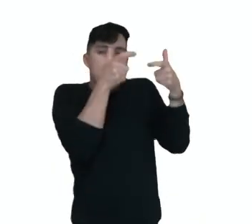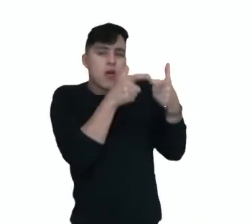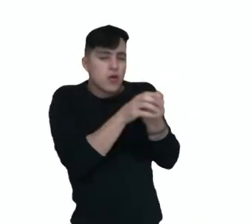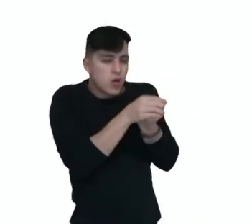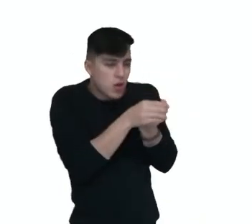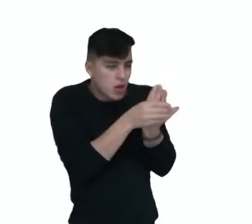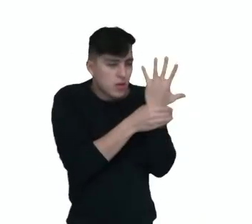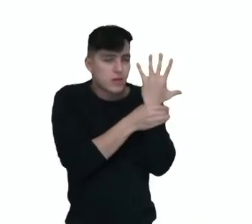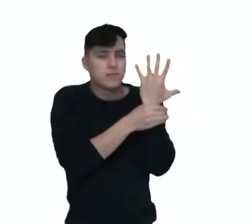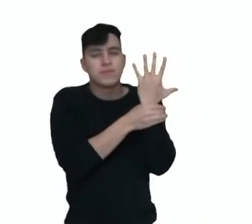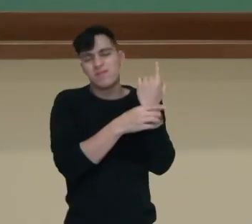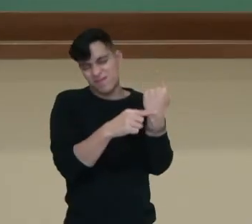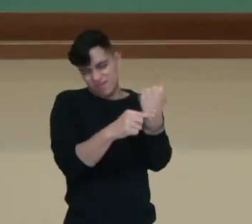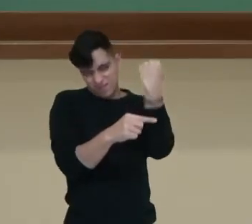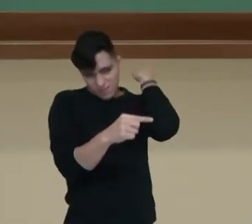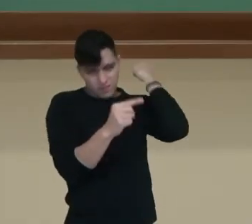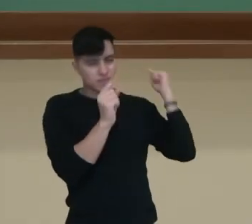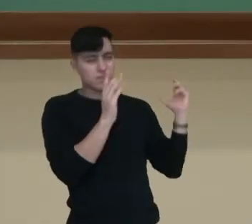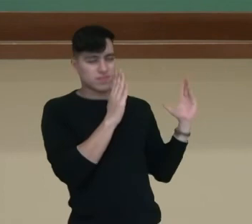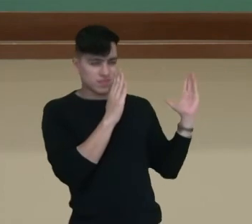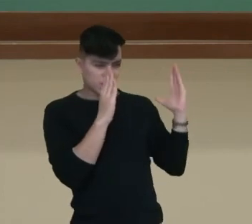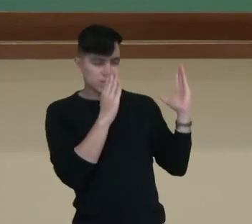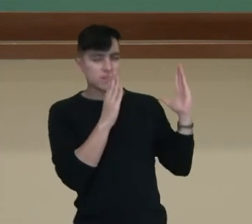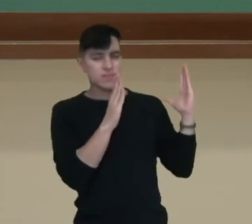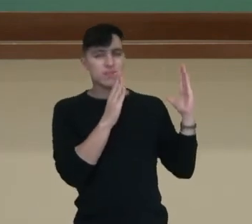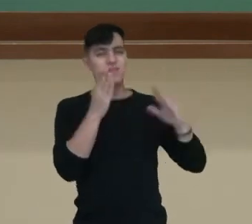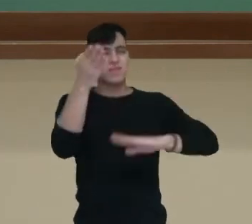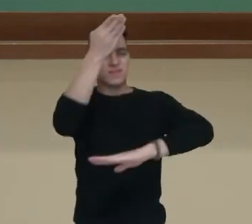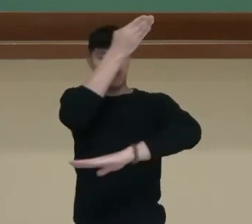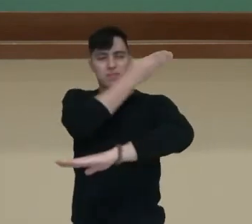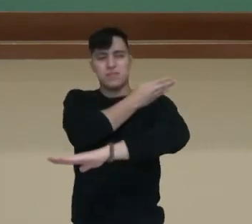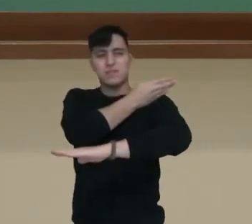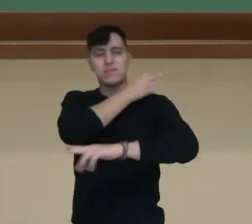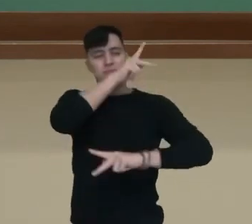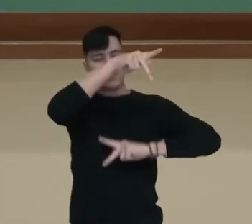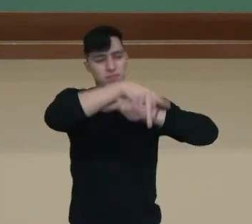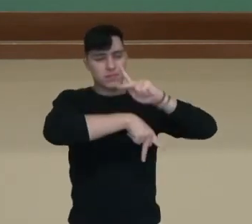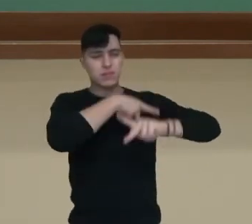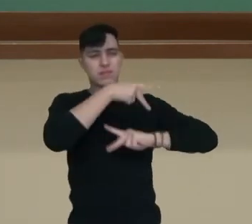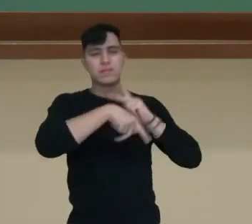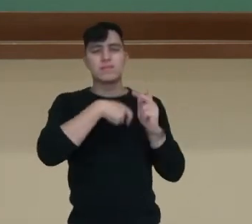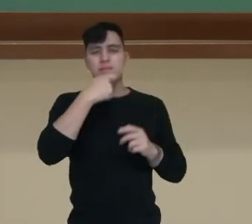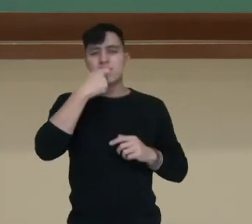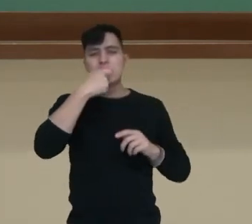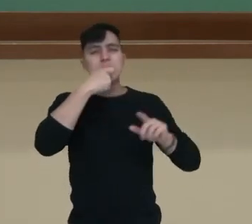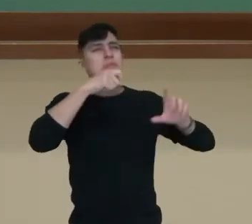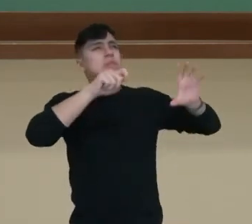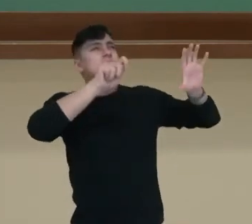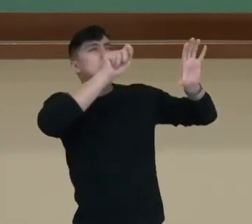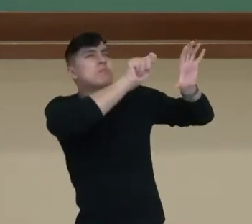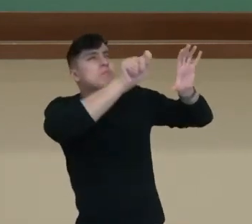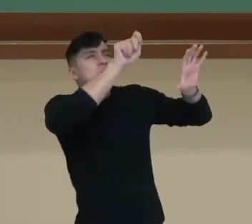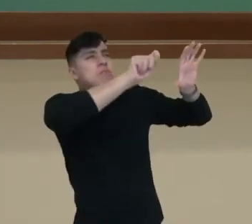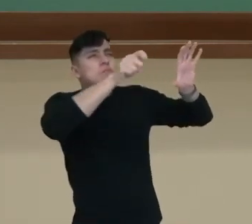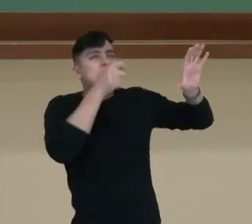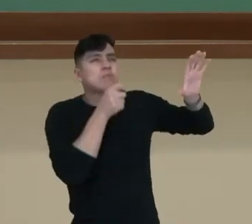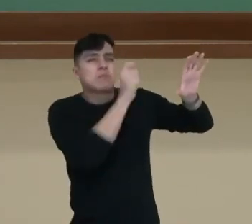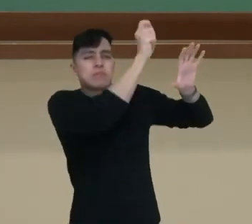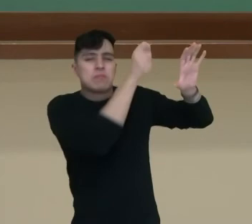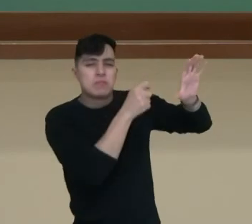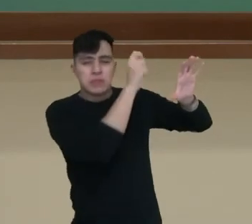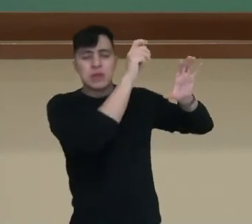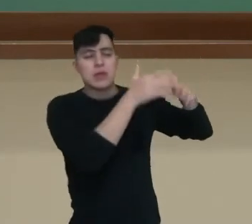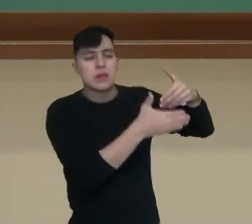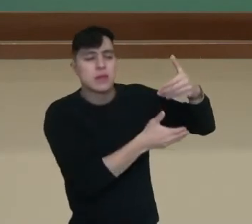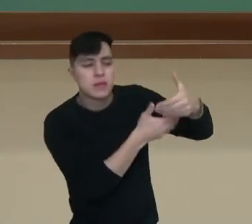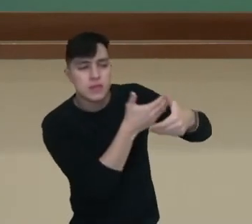surgiram lá na época, né, antiga, que as pessoas ainda escreviam na parede, né, para registrar. Depois ela veio